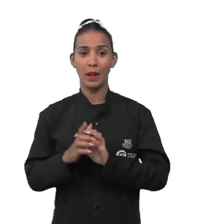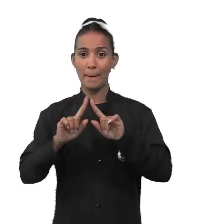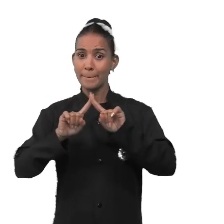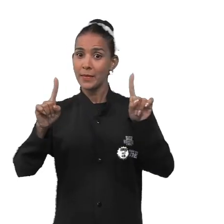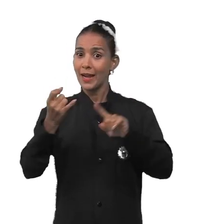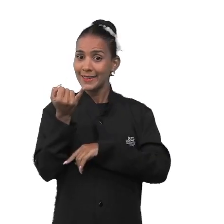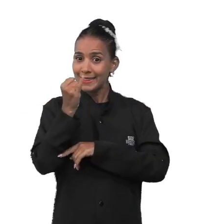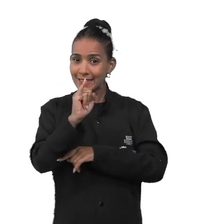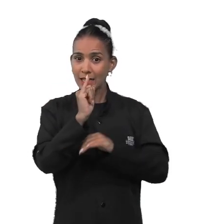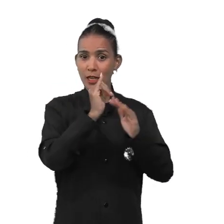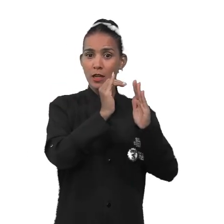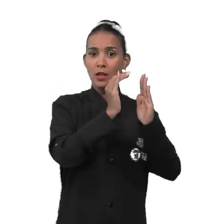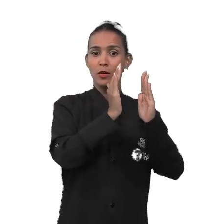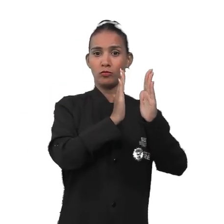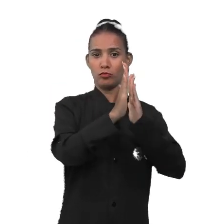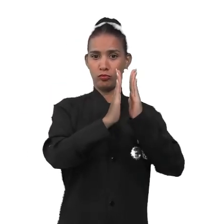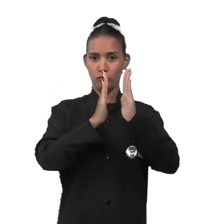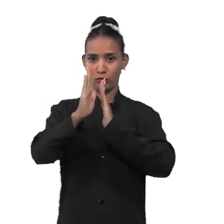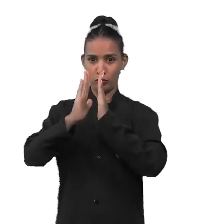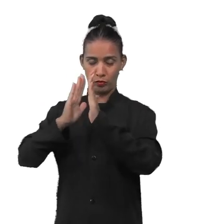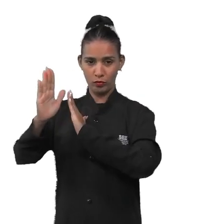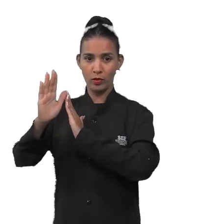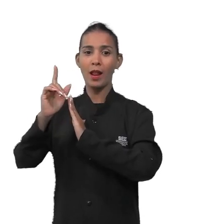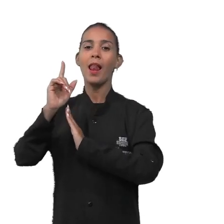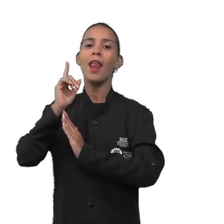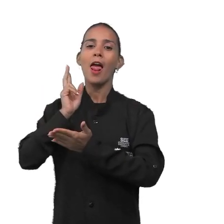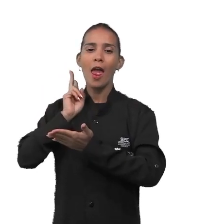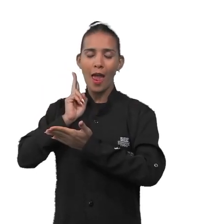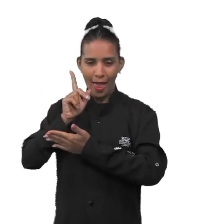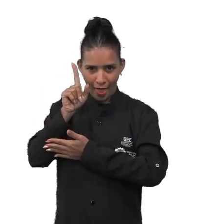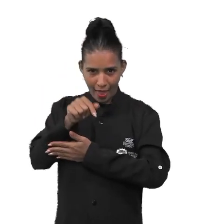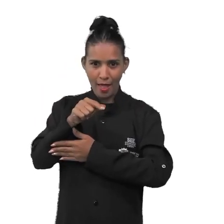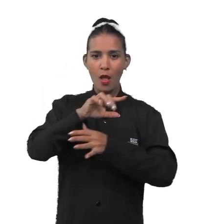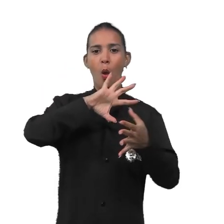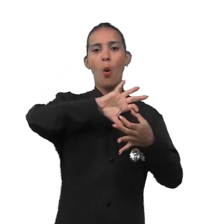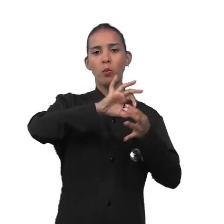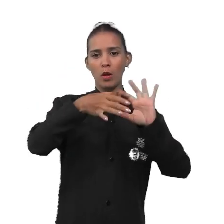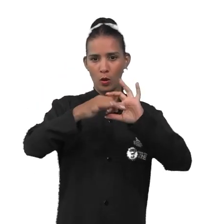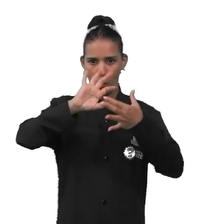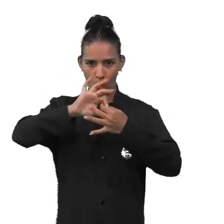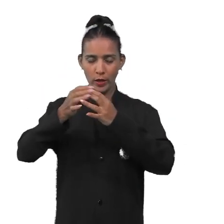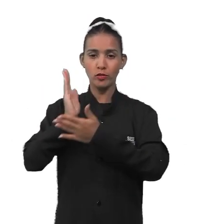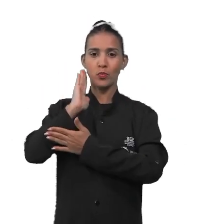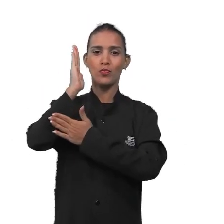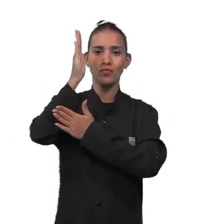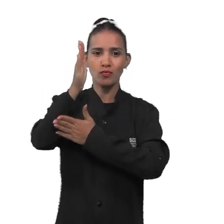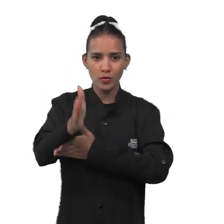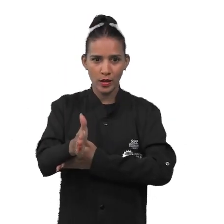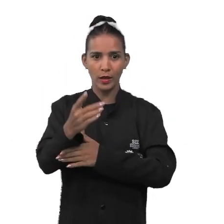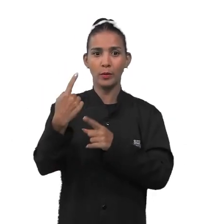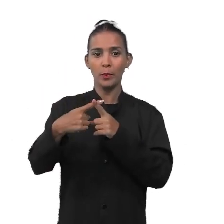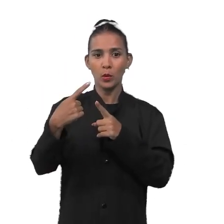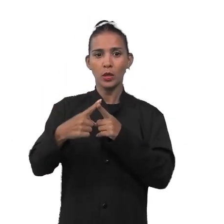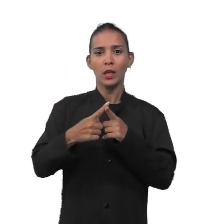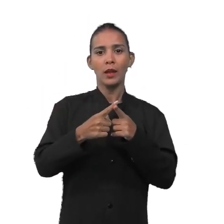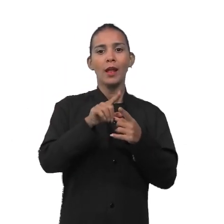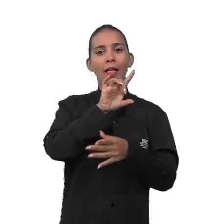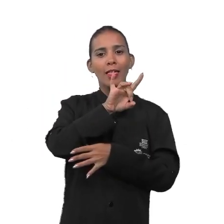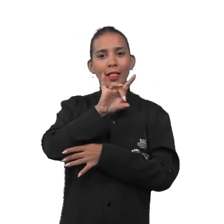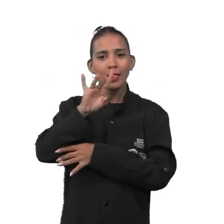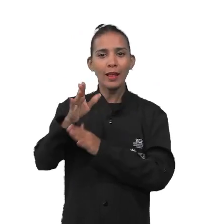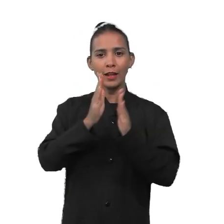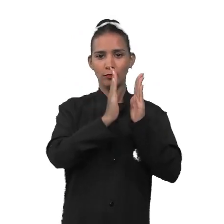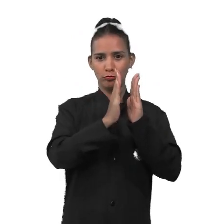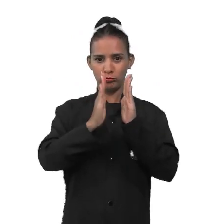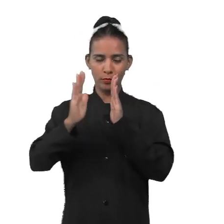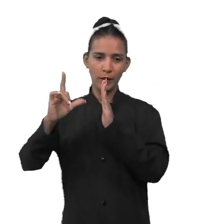for paralelo, nós chamamos isso de corrente contínua. Cada pilha tem 1,5 volt. Então, perceba